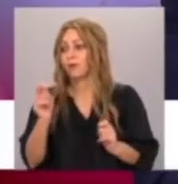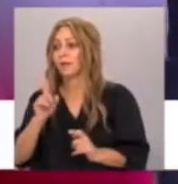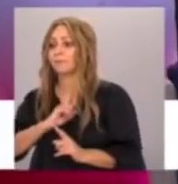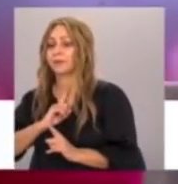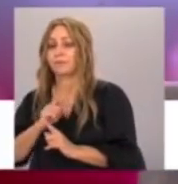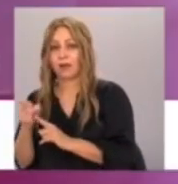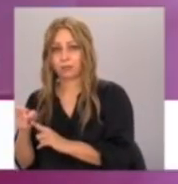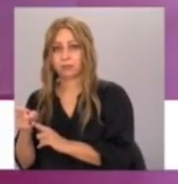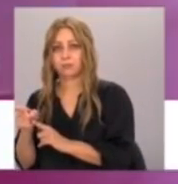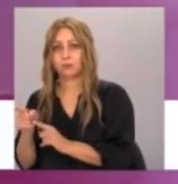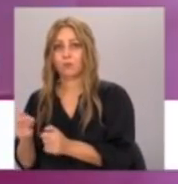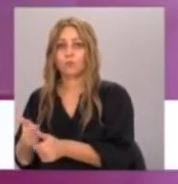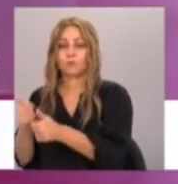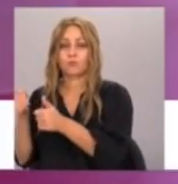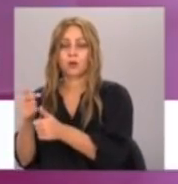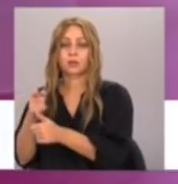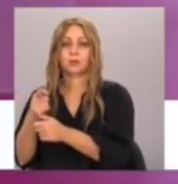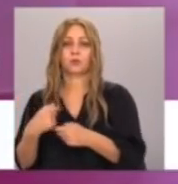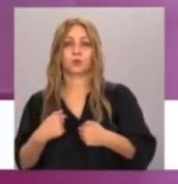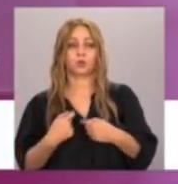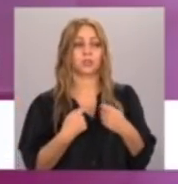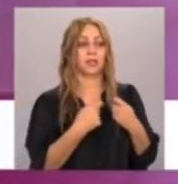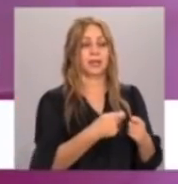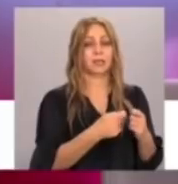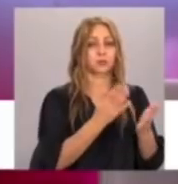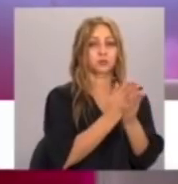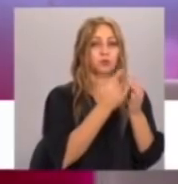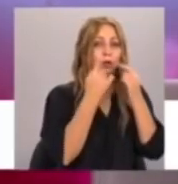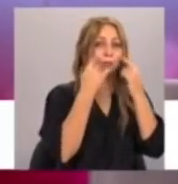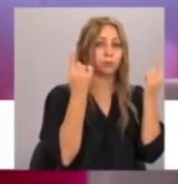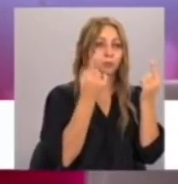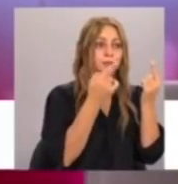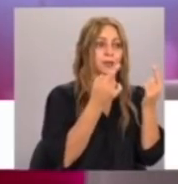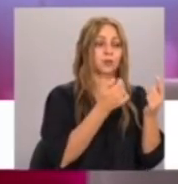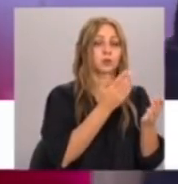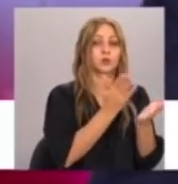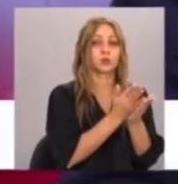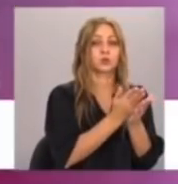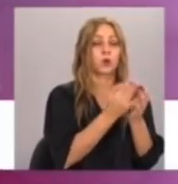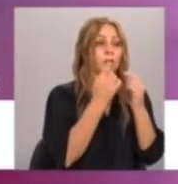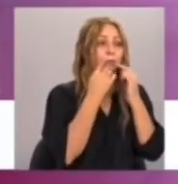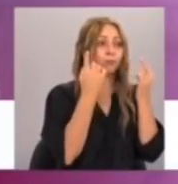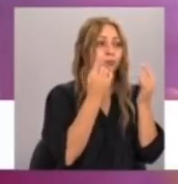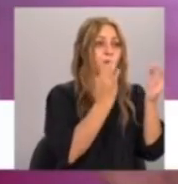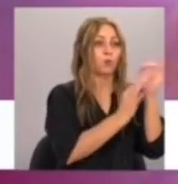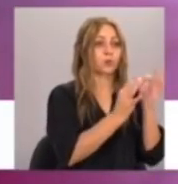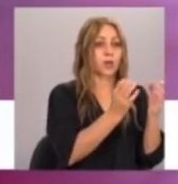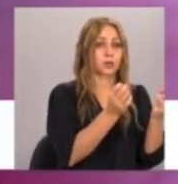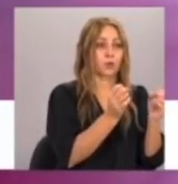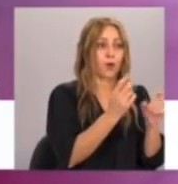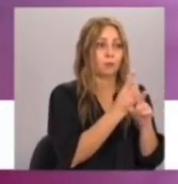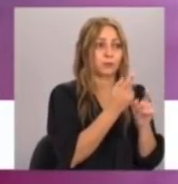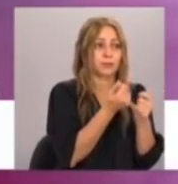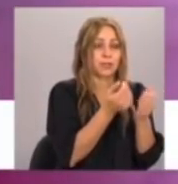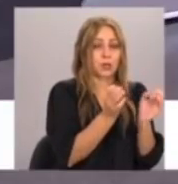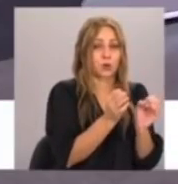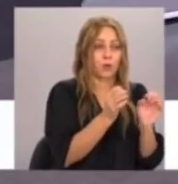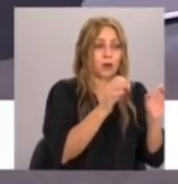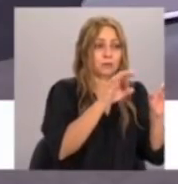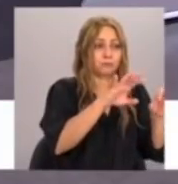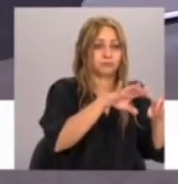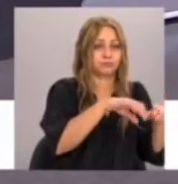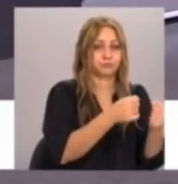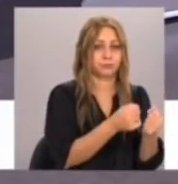privado é melhor nós temos os gastos na escola pública escola pública de gravar de cada vez mais aqueles gastar mesmo que está dizer solução escola